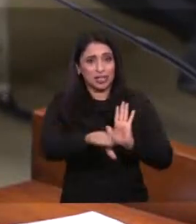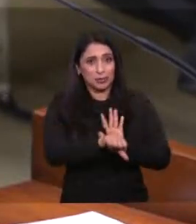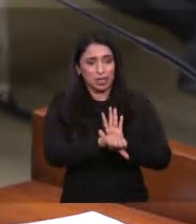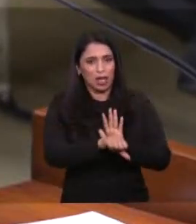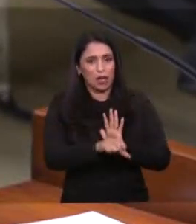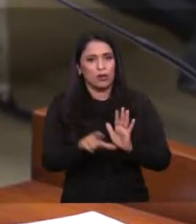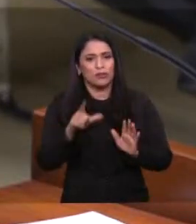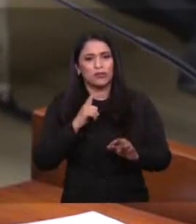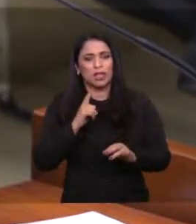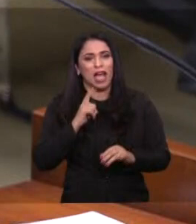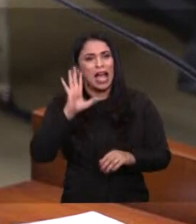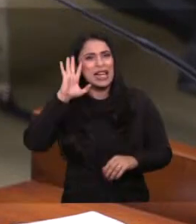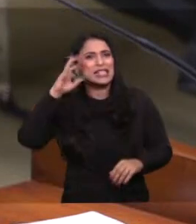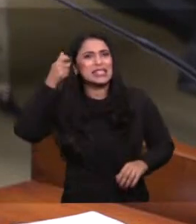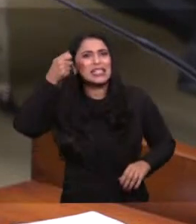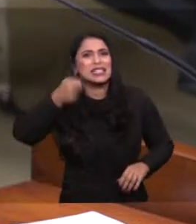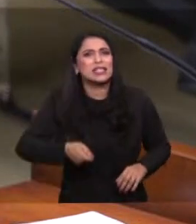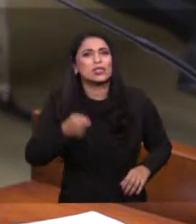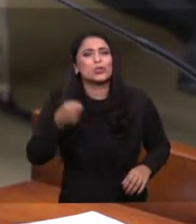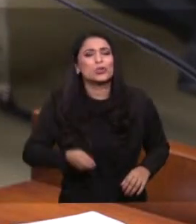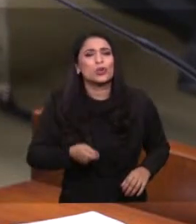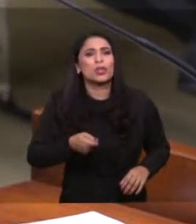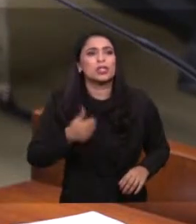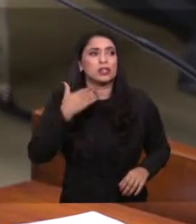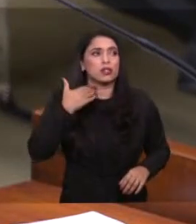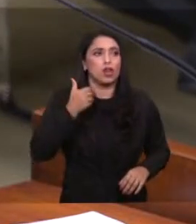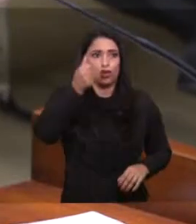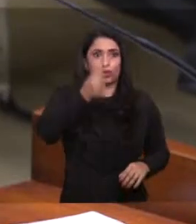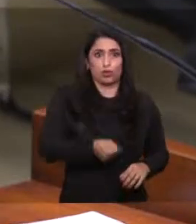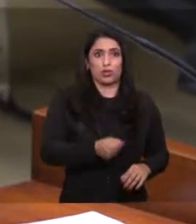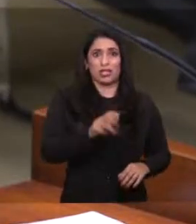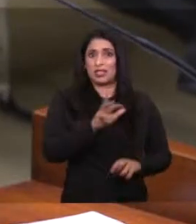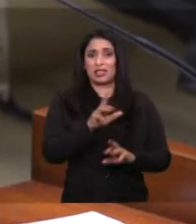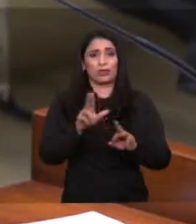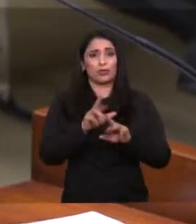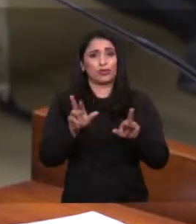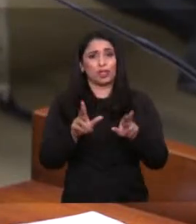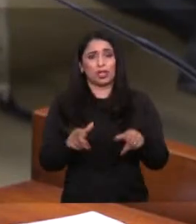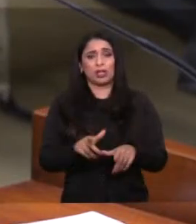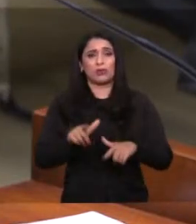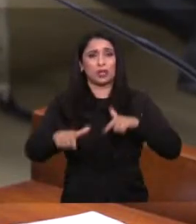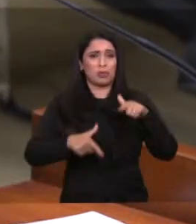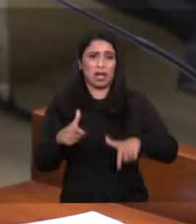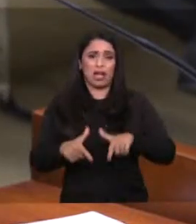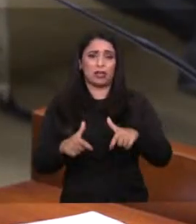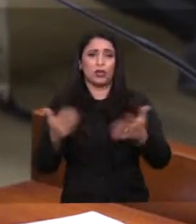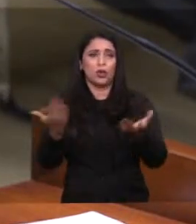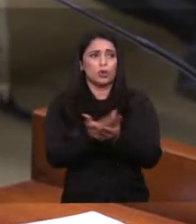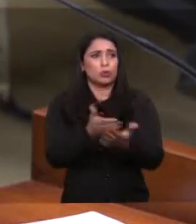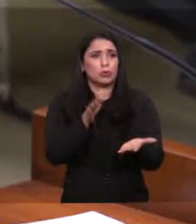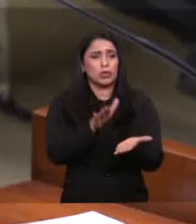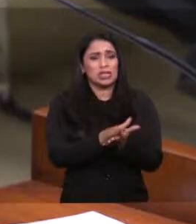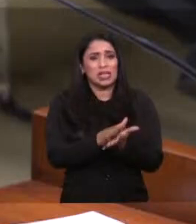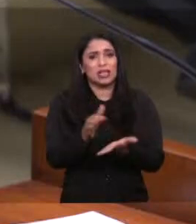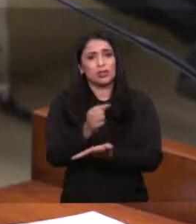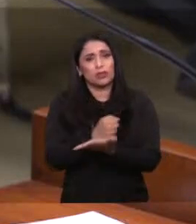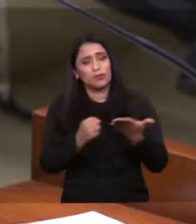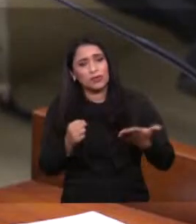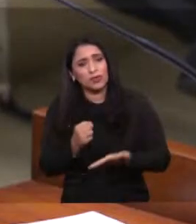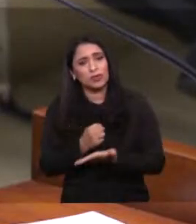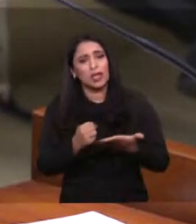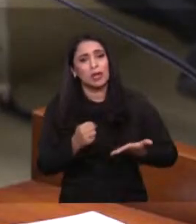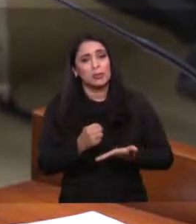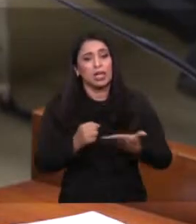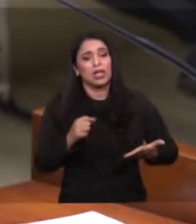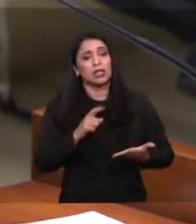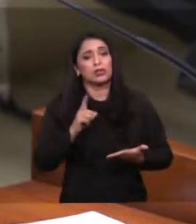validade das sentenças criminais proferidas por juízes que não tinham atuado em todo o processo sob o fundamento da ofensa ao princípio